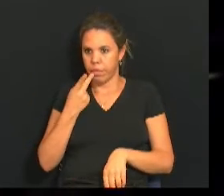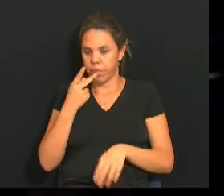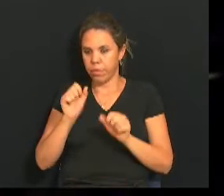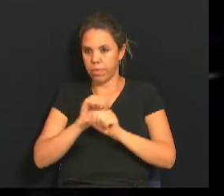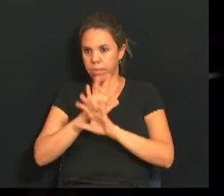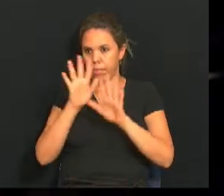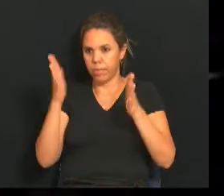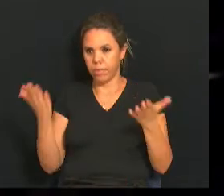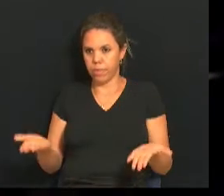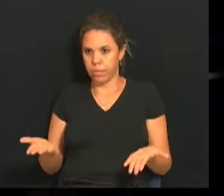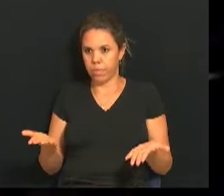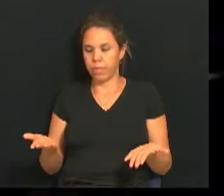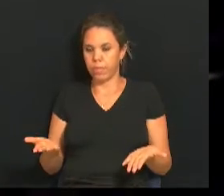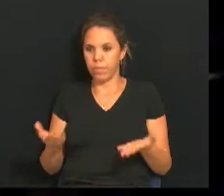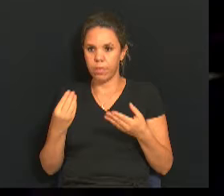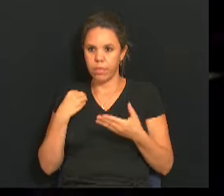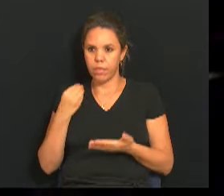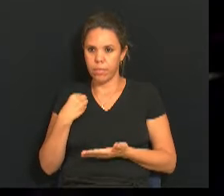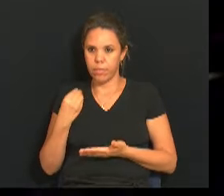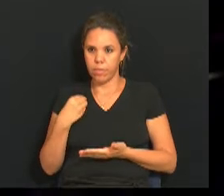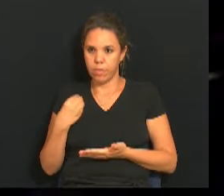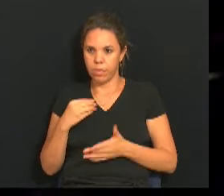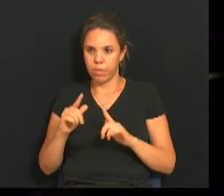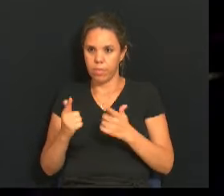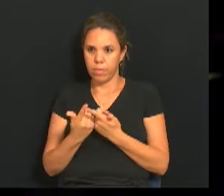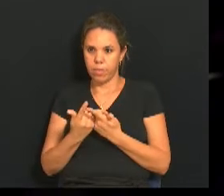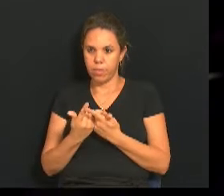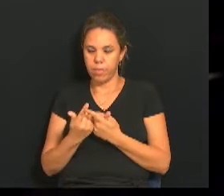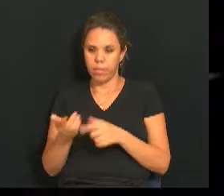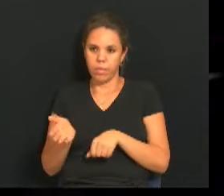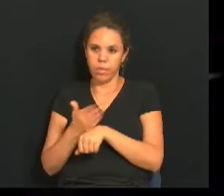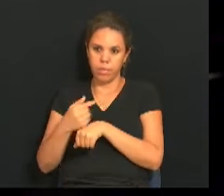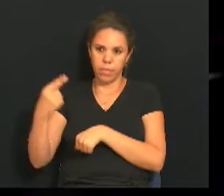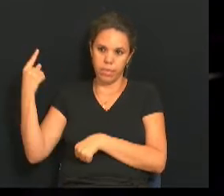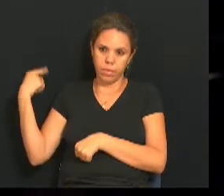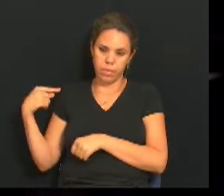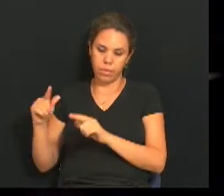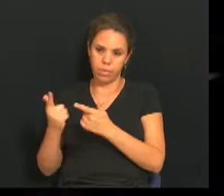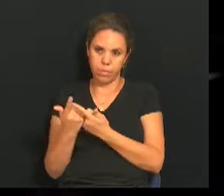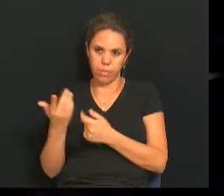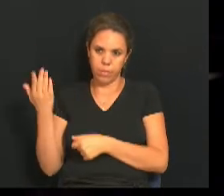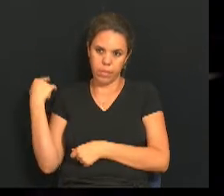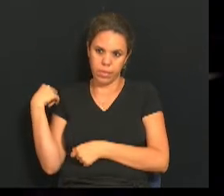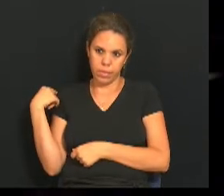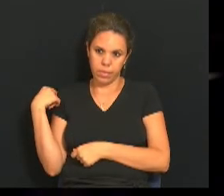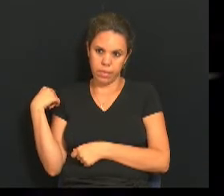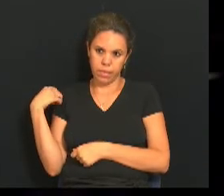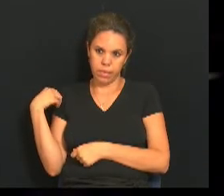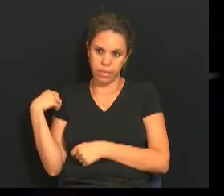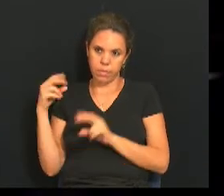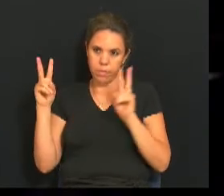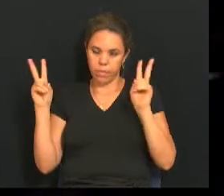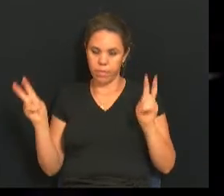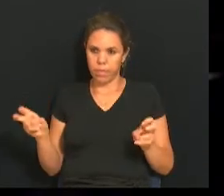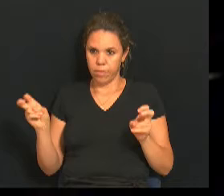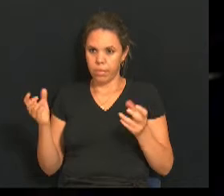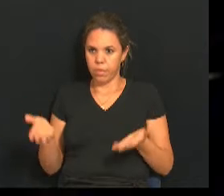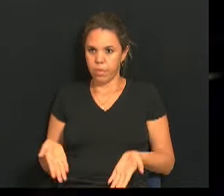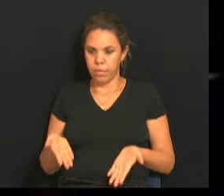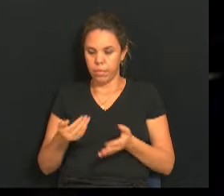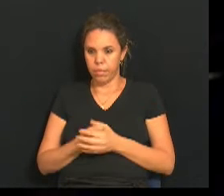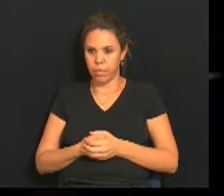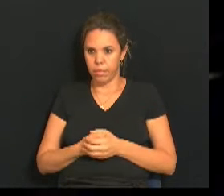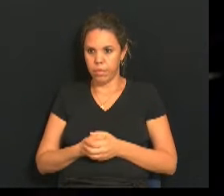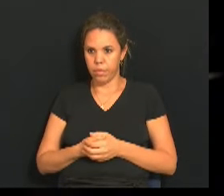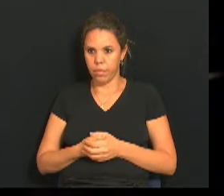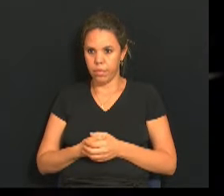o quanto é frágil na gestão anterior, nas gestões anteriores, essa questão do princípio